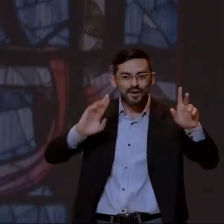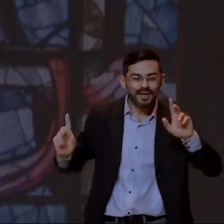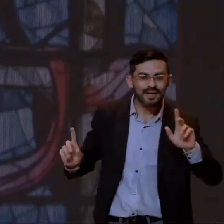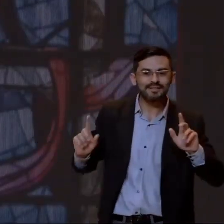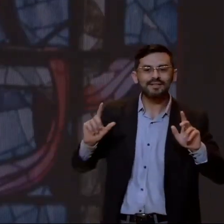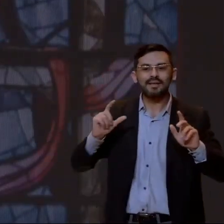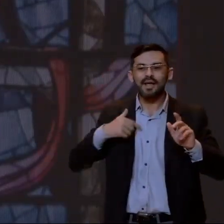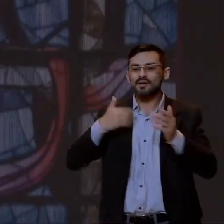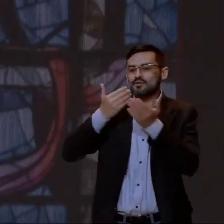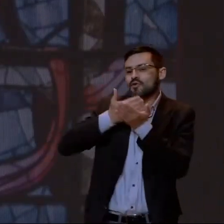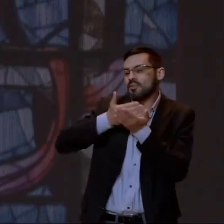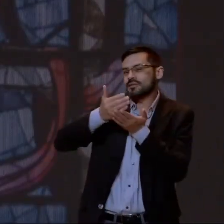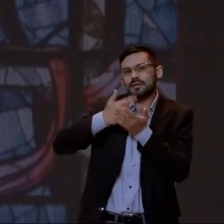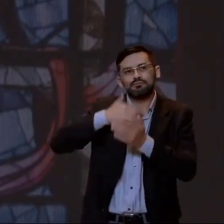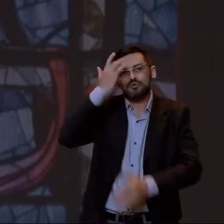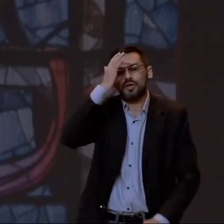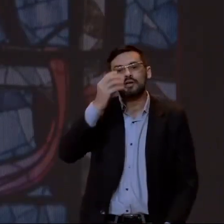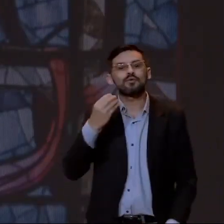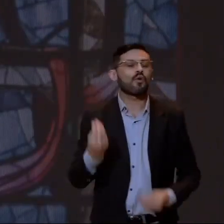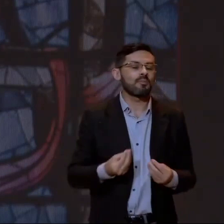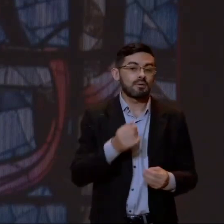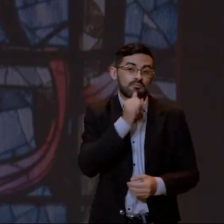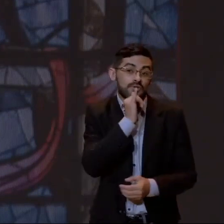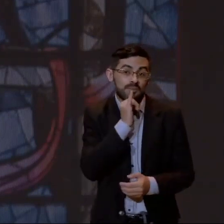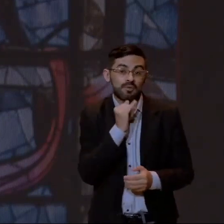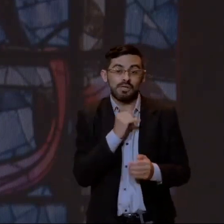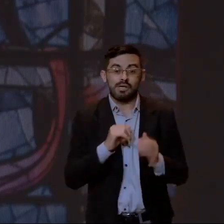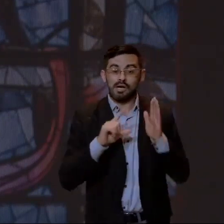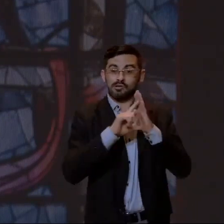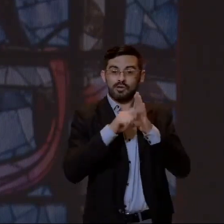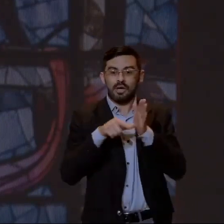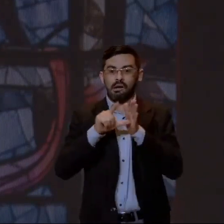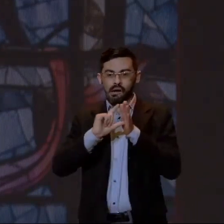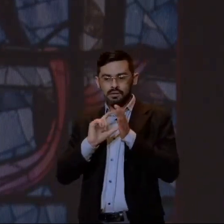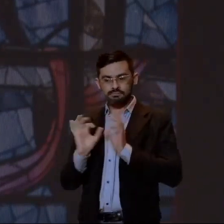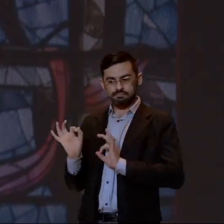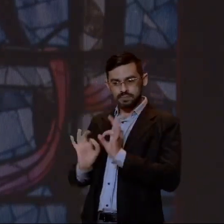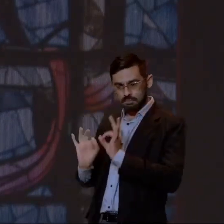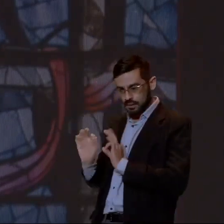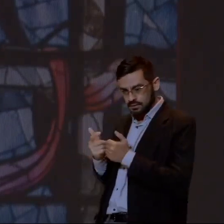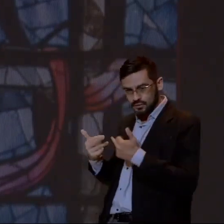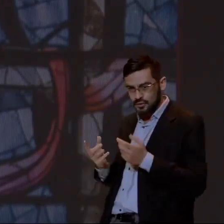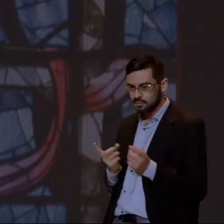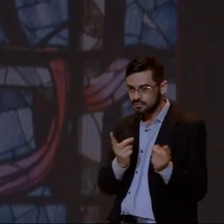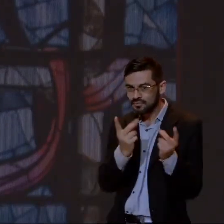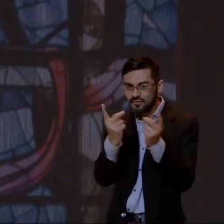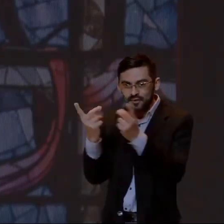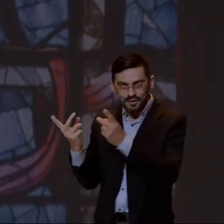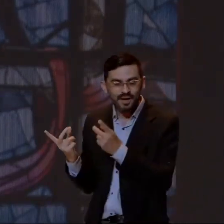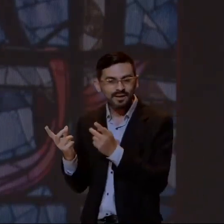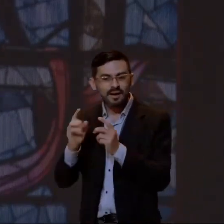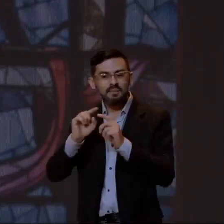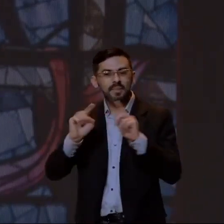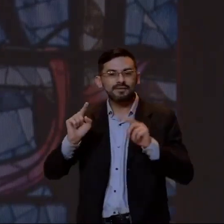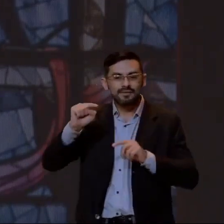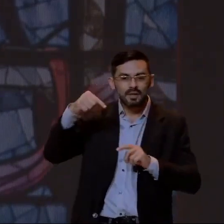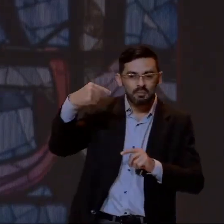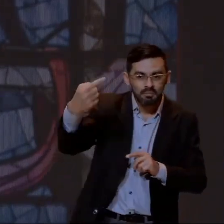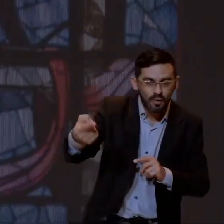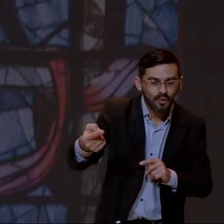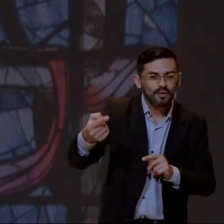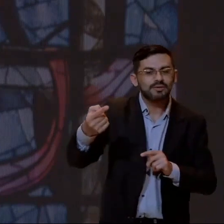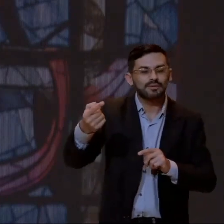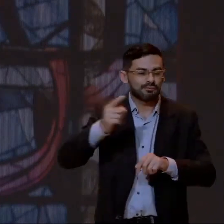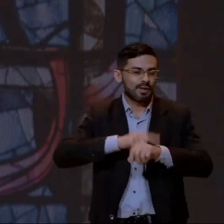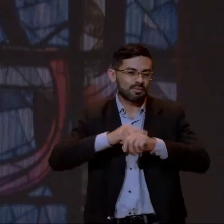Vai entrando, aliás eu nem sei como é que funciona, porque o comércio começa antes, né? Mas depois ali do dia de ação